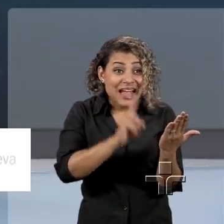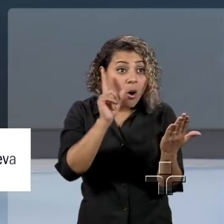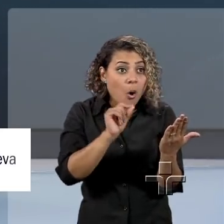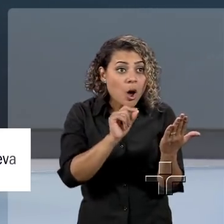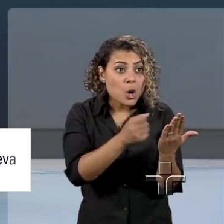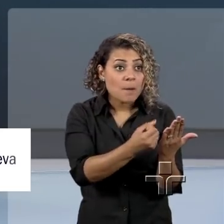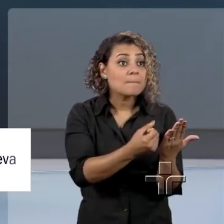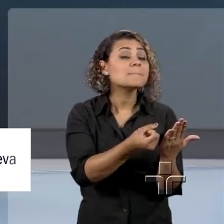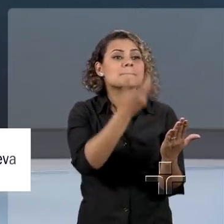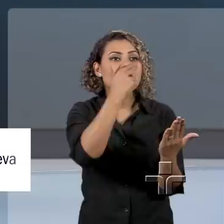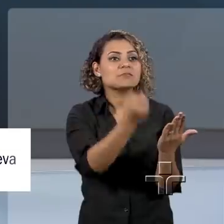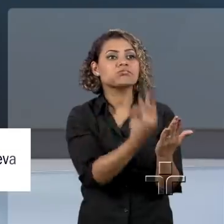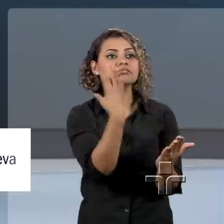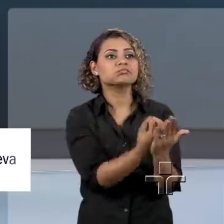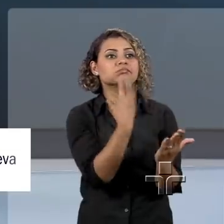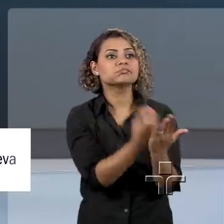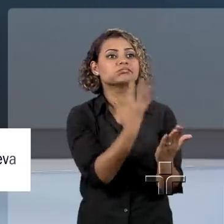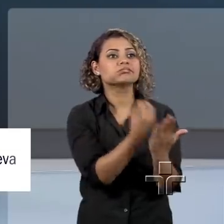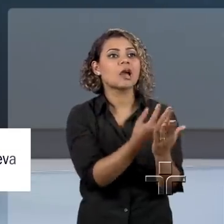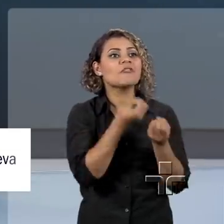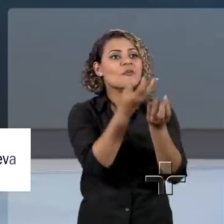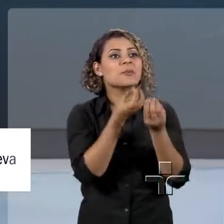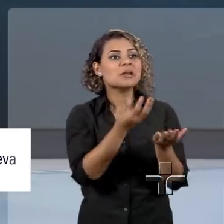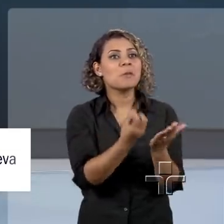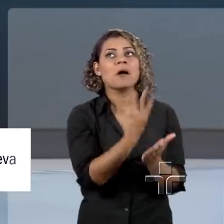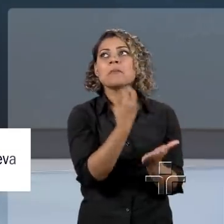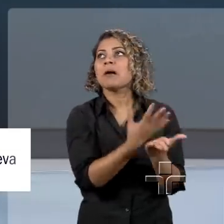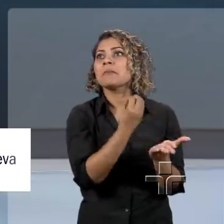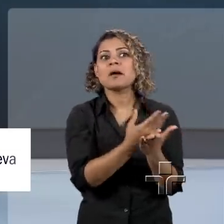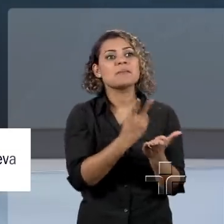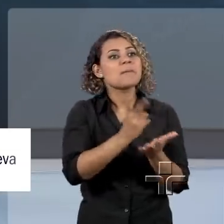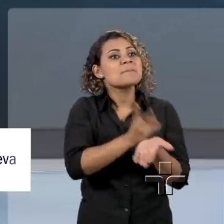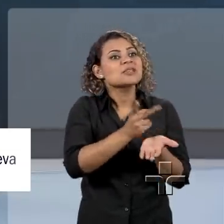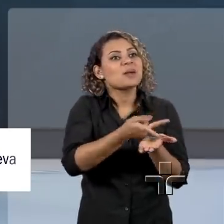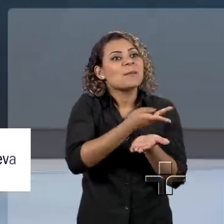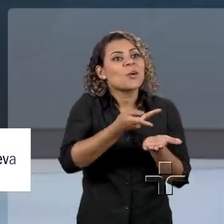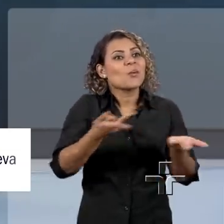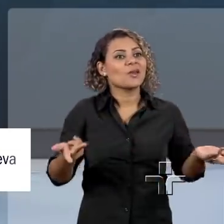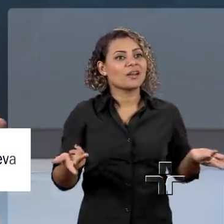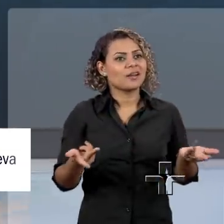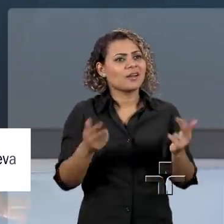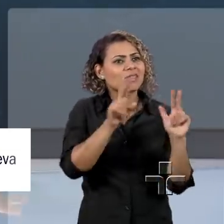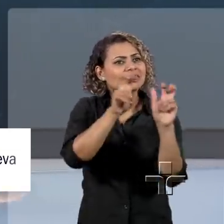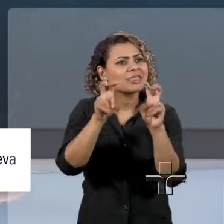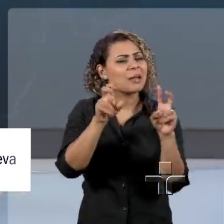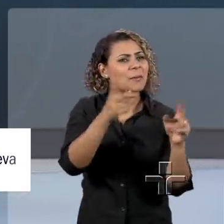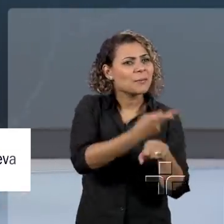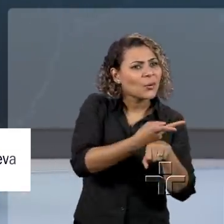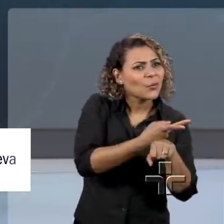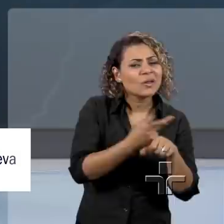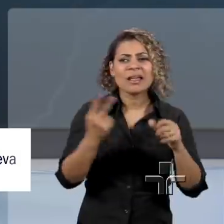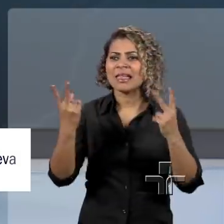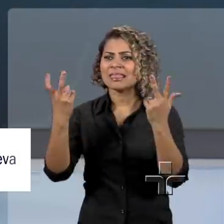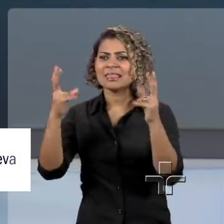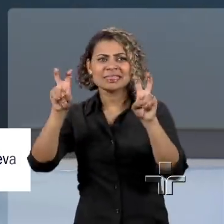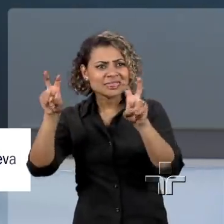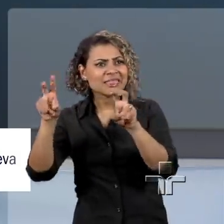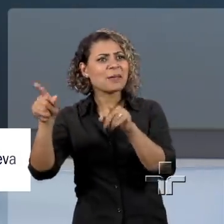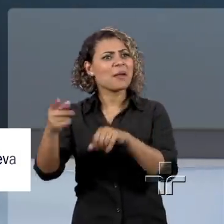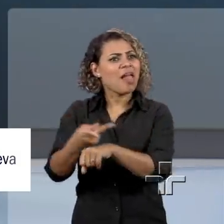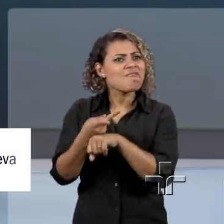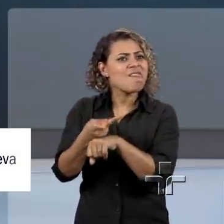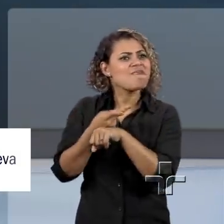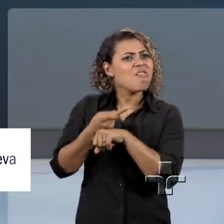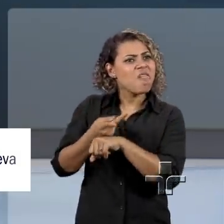a te direcionar para as promoções daquele produto. Como quando você faz o check-in, onde você se alimenta, no fundo é o seguinte, nas redes